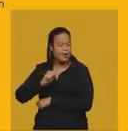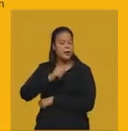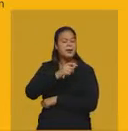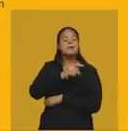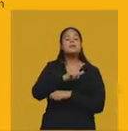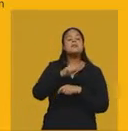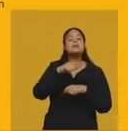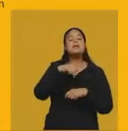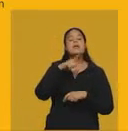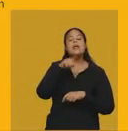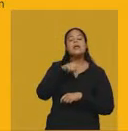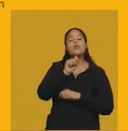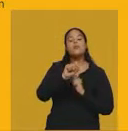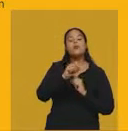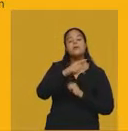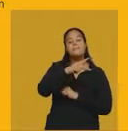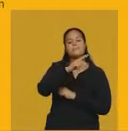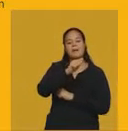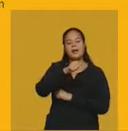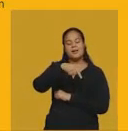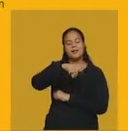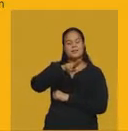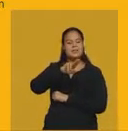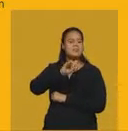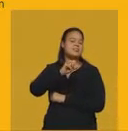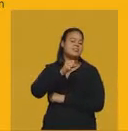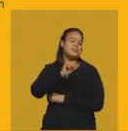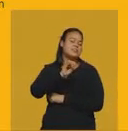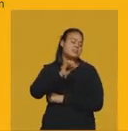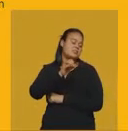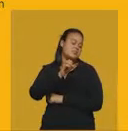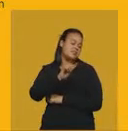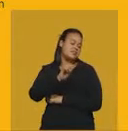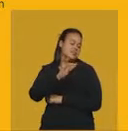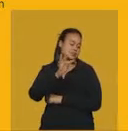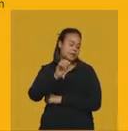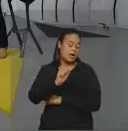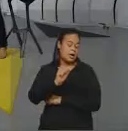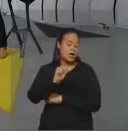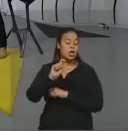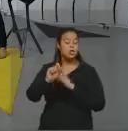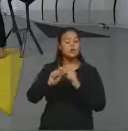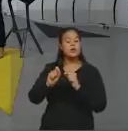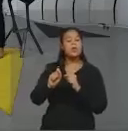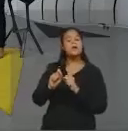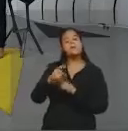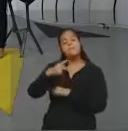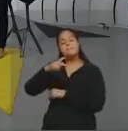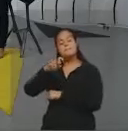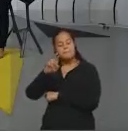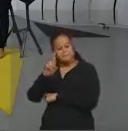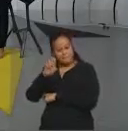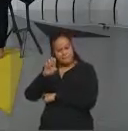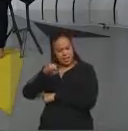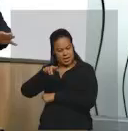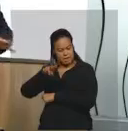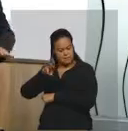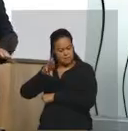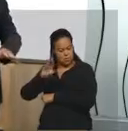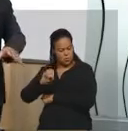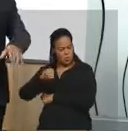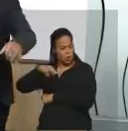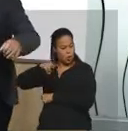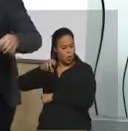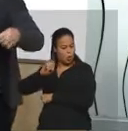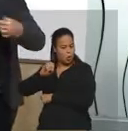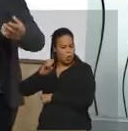do Prêmio Nobel. O Prêmio Nobel é um prêmio importantíssimo, né, Gabriela? Demais. É um prêmio aí que já existe há muitos